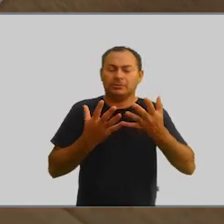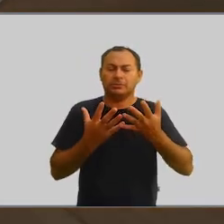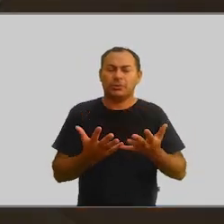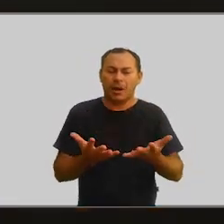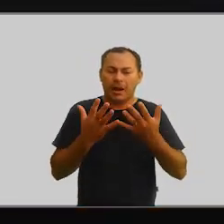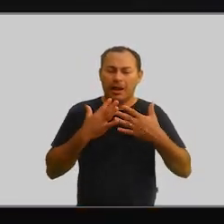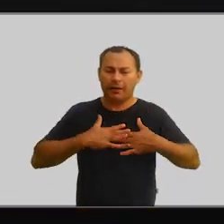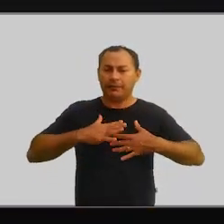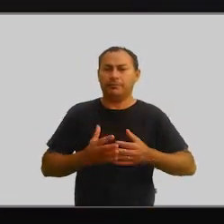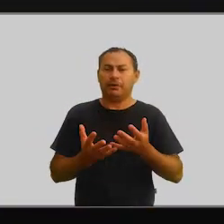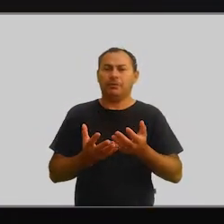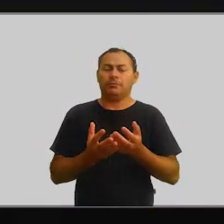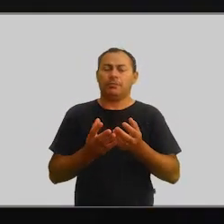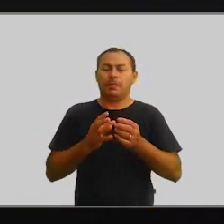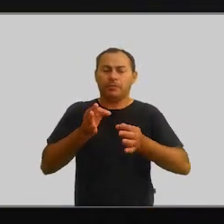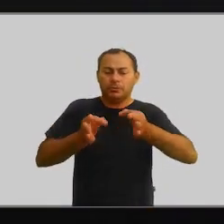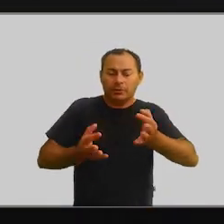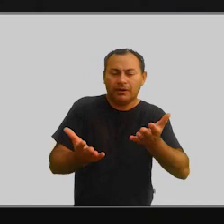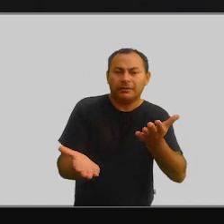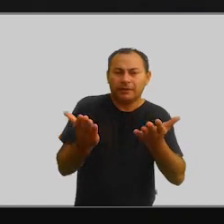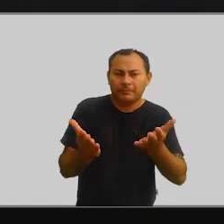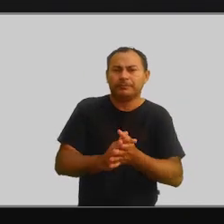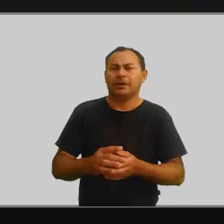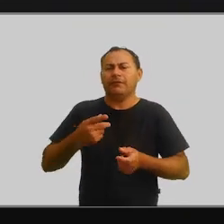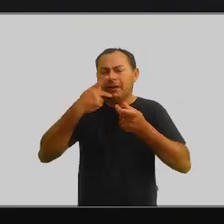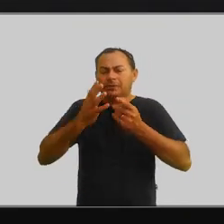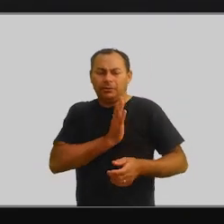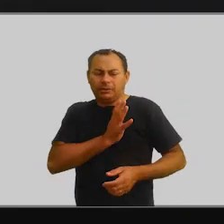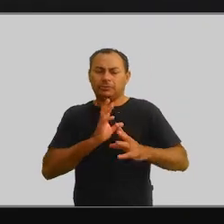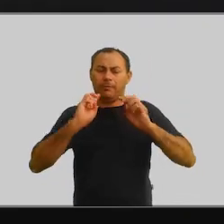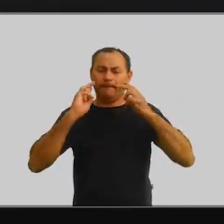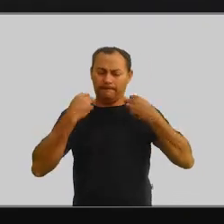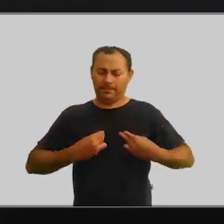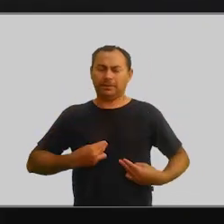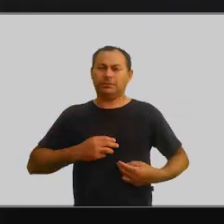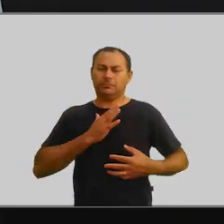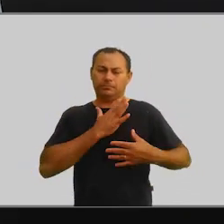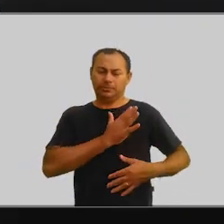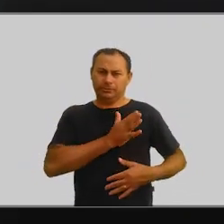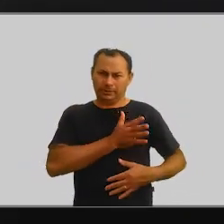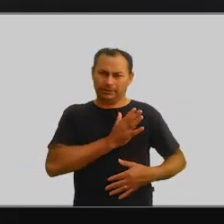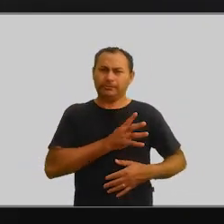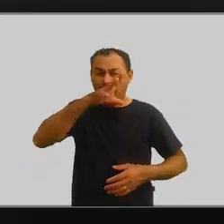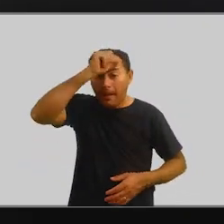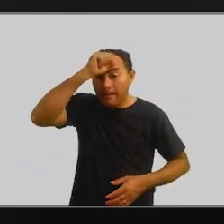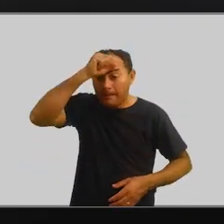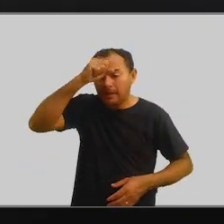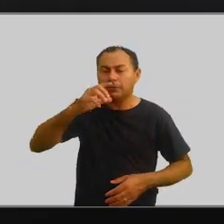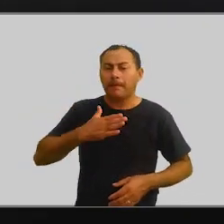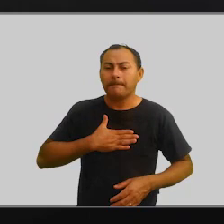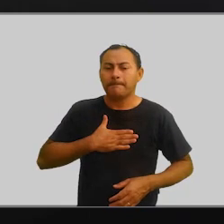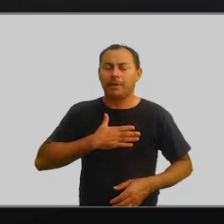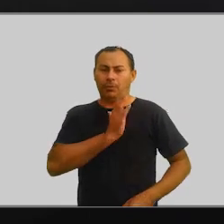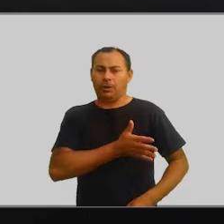leve. Depois, Jesus fala sobre o seu coração. Sou manso e humilde de coração. Aprendam sobre